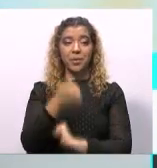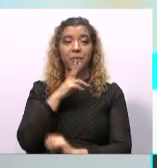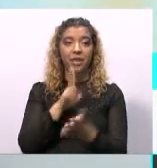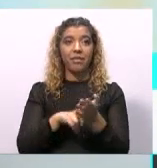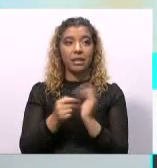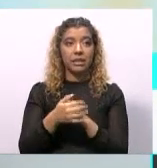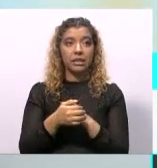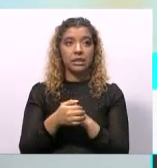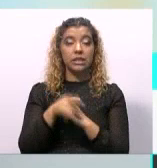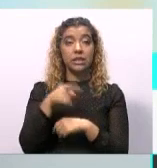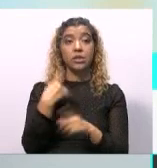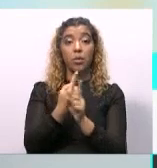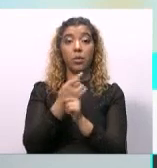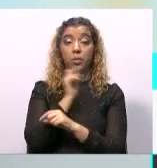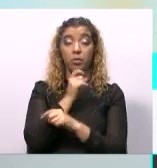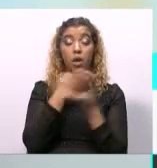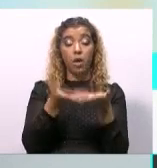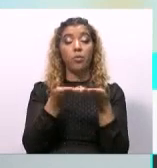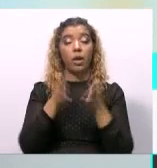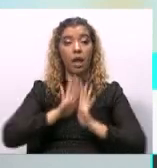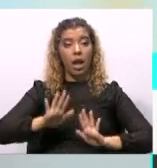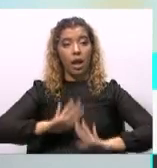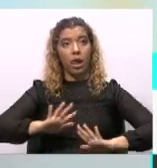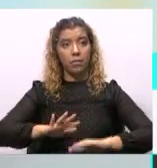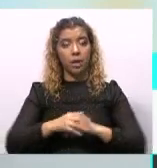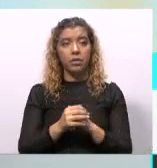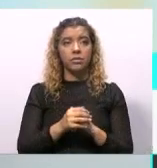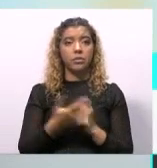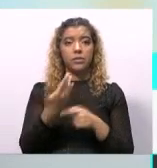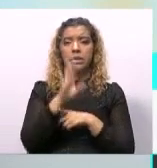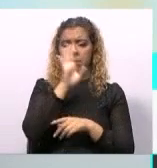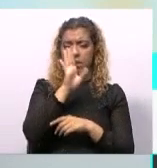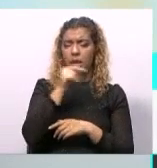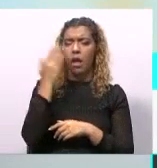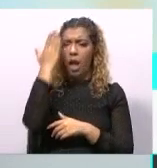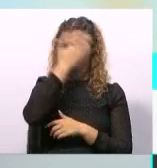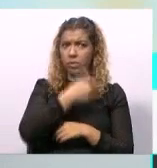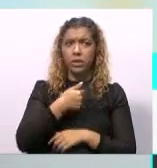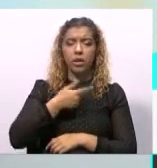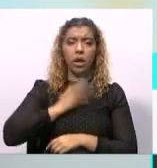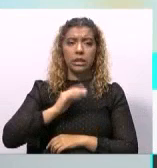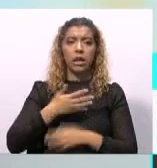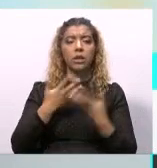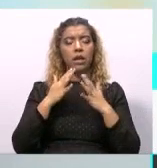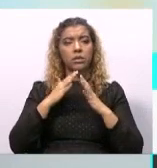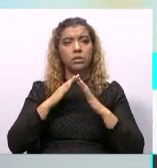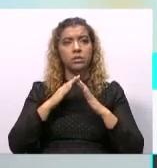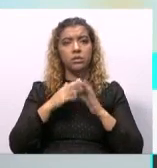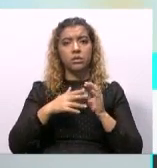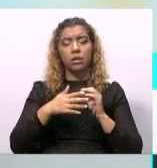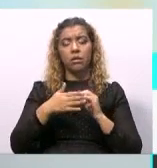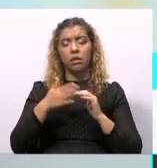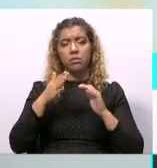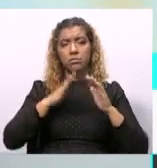efetivamente. A lavanda pode ajudar no relaxamento, quando estamos no final do dia e queremos, de facto, relaxar para conseguir dormir